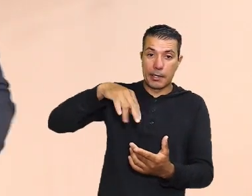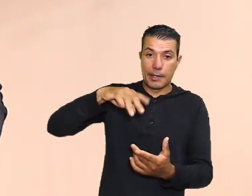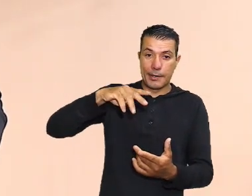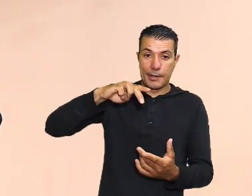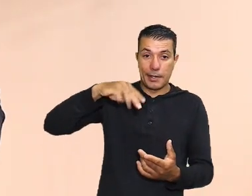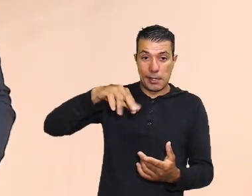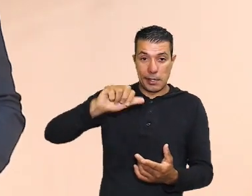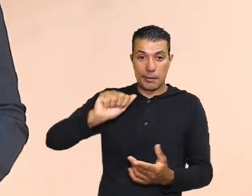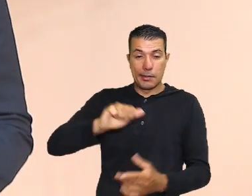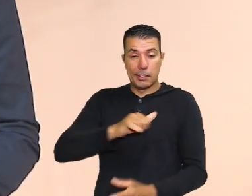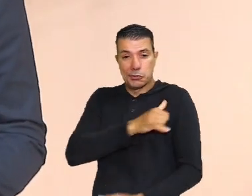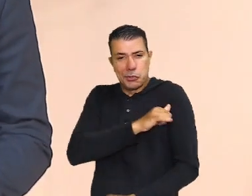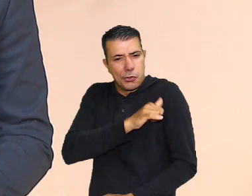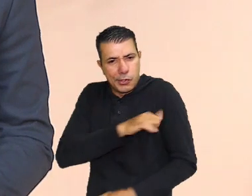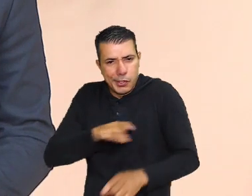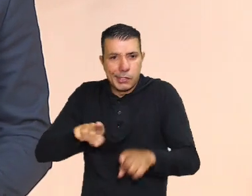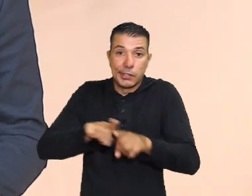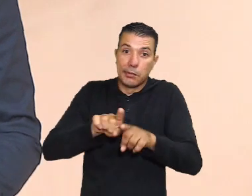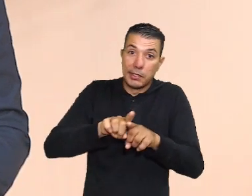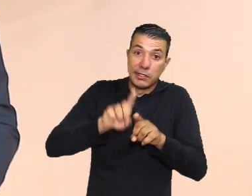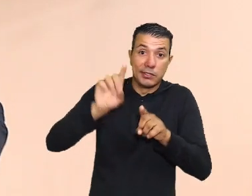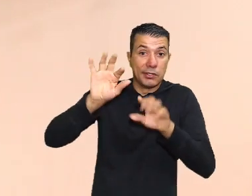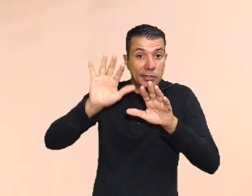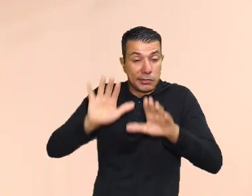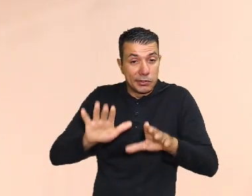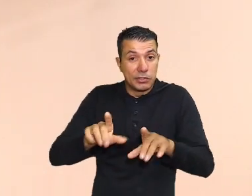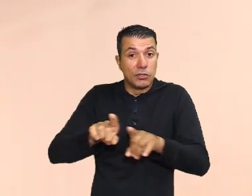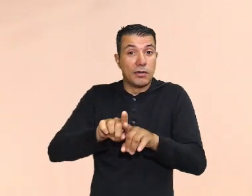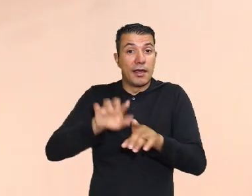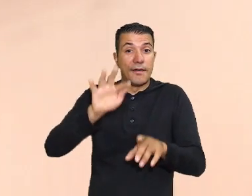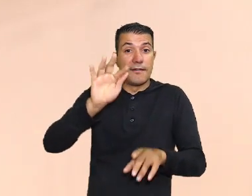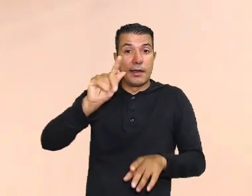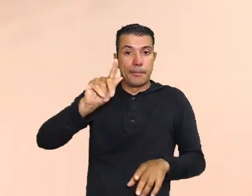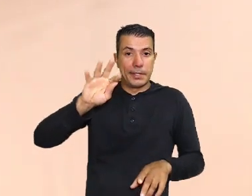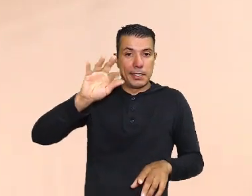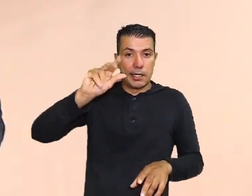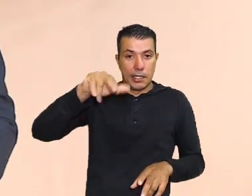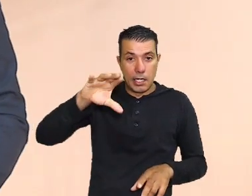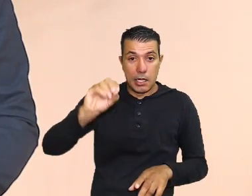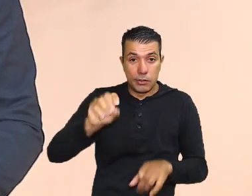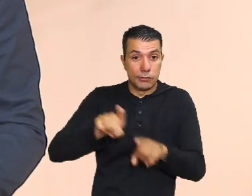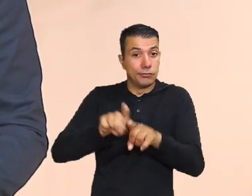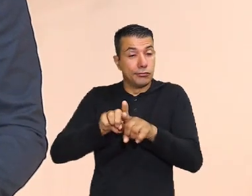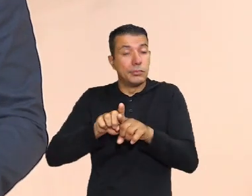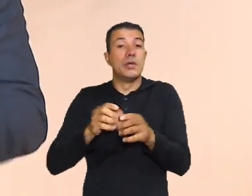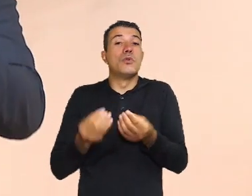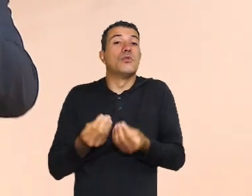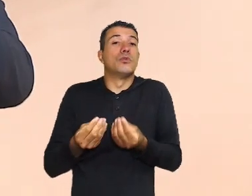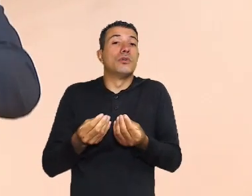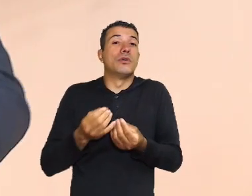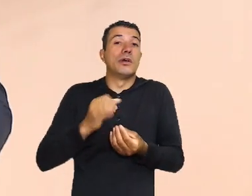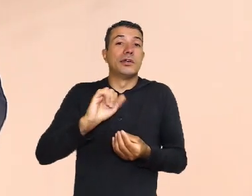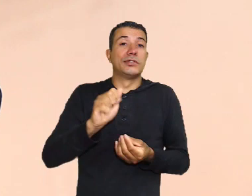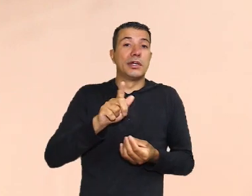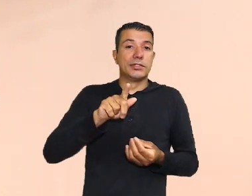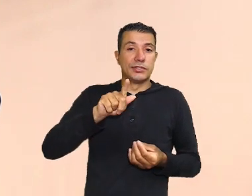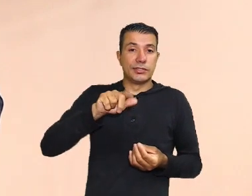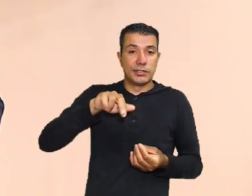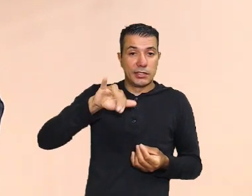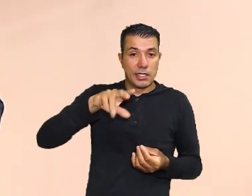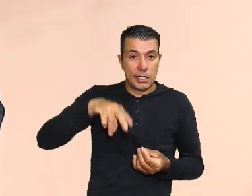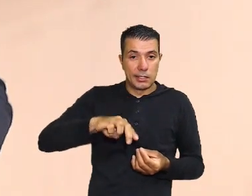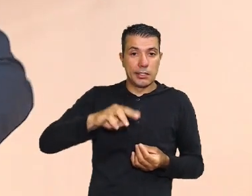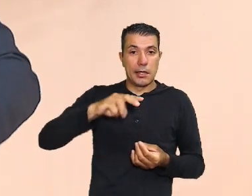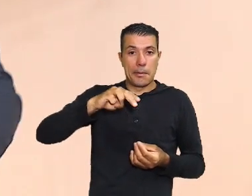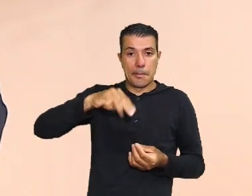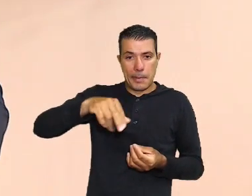possa abençoar também a sua família. Temos aqui Fabiano Amemia, e ele manda para nós aqui do Jardim Maringá, um